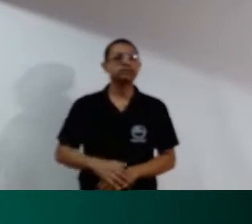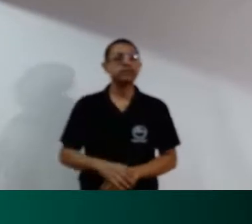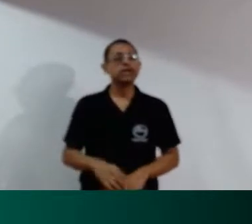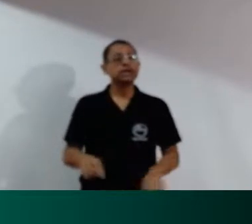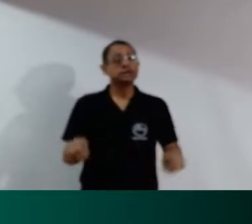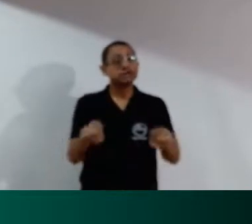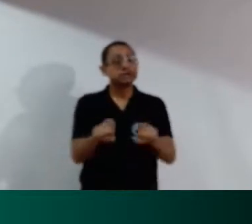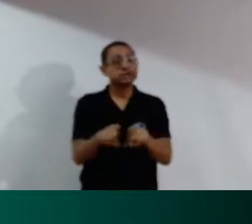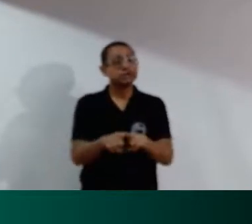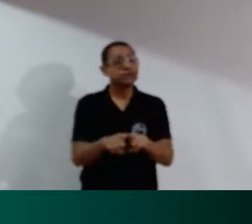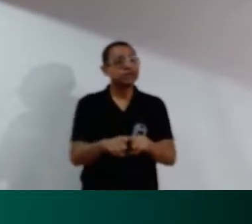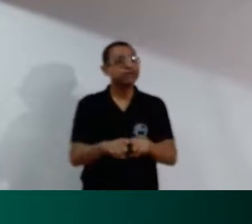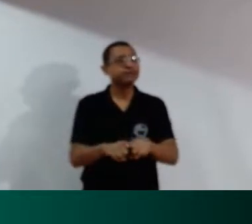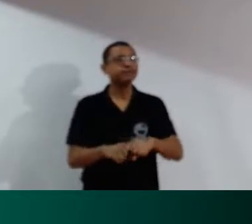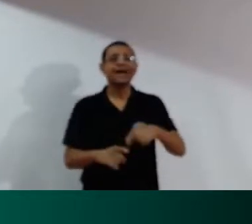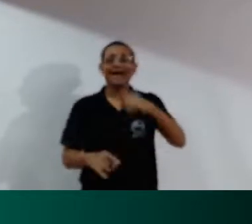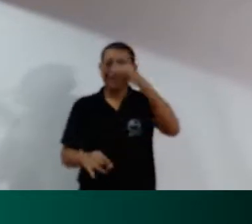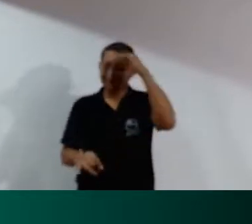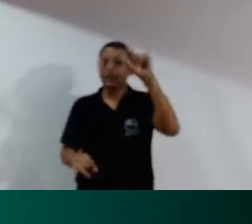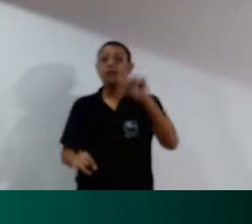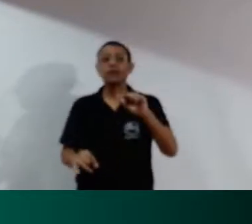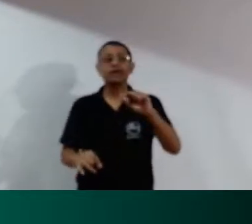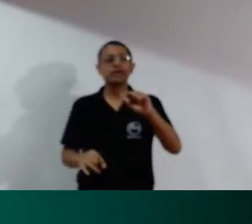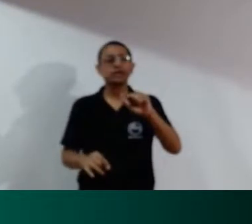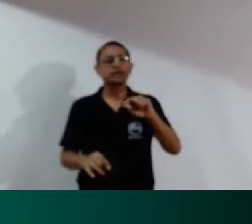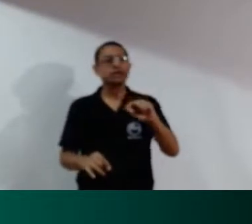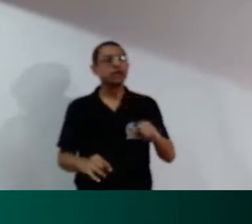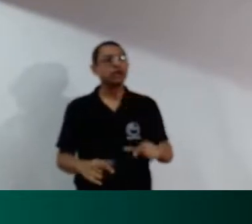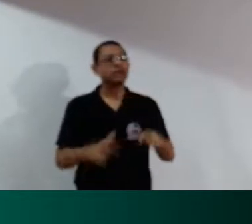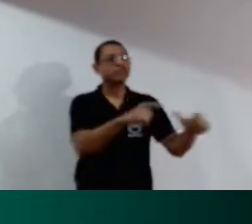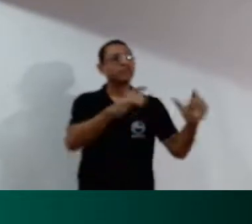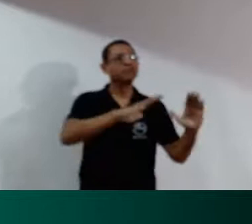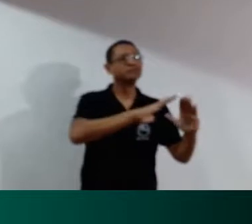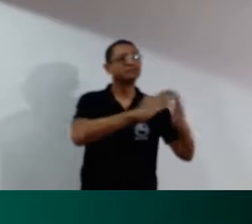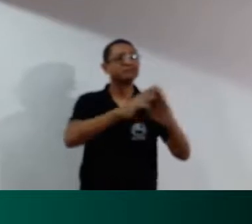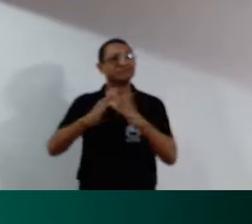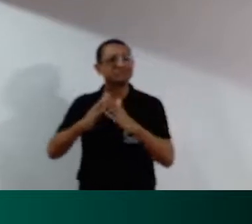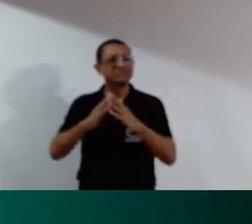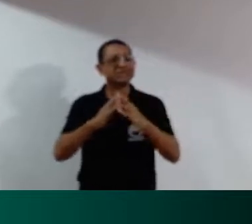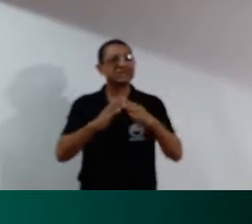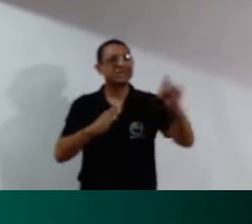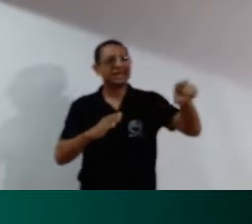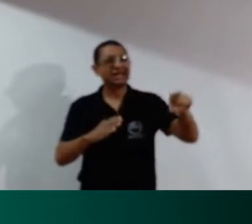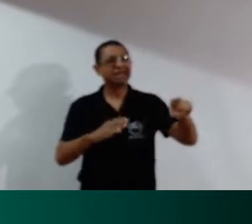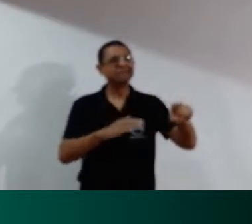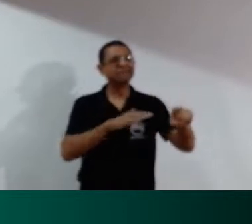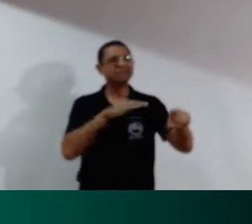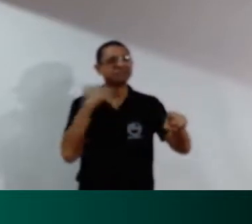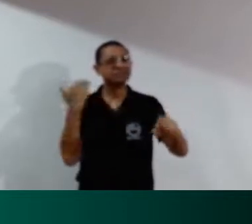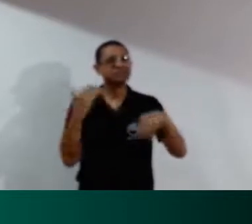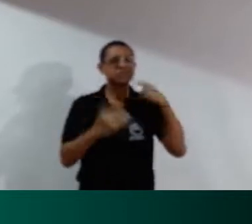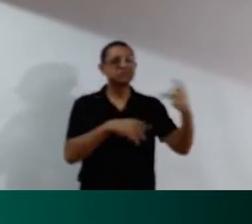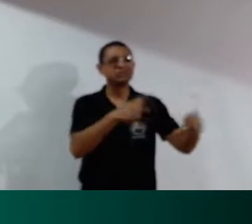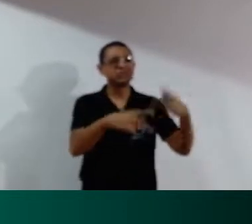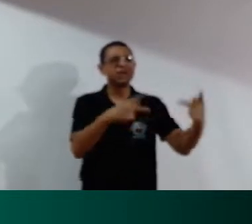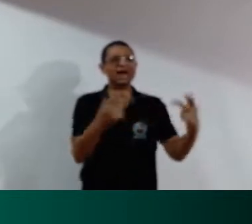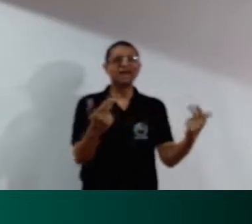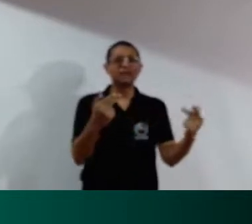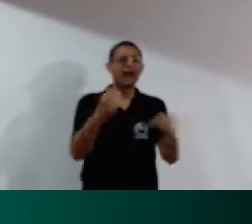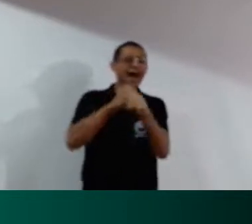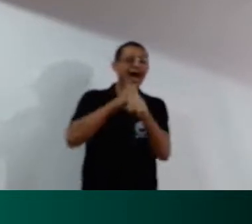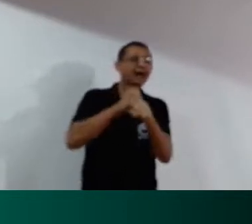deixar que boa parte da nossa Periferia pereça hoje sobre o flagelo da Fome como parecia a200 Esse